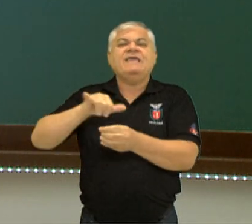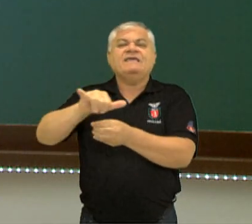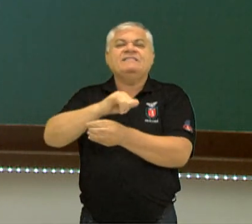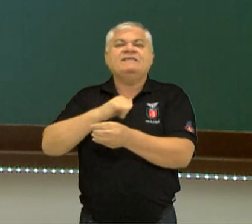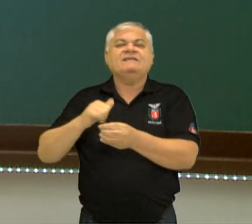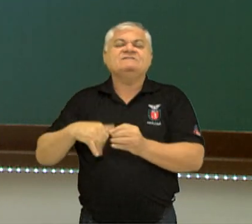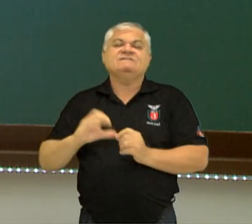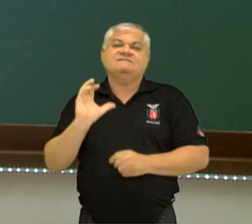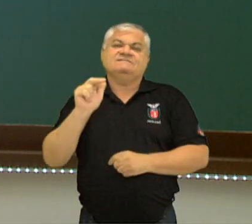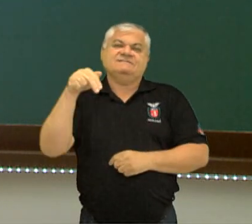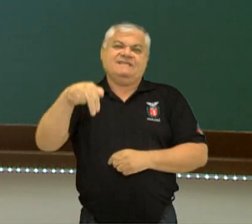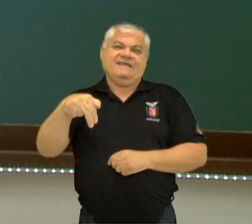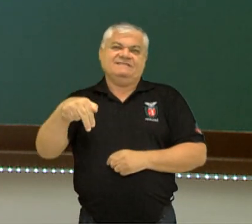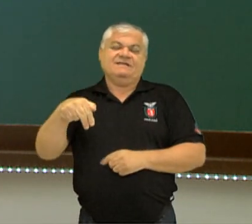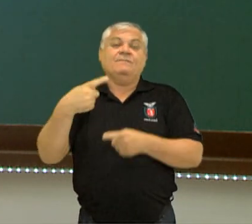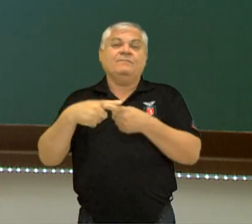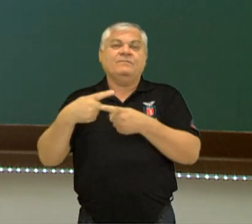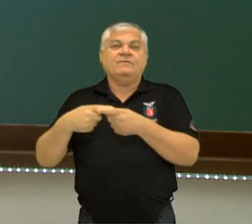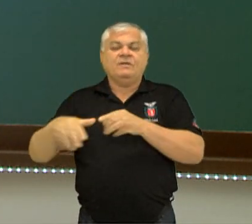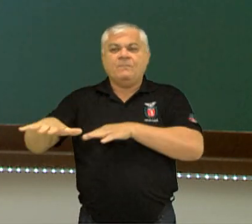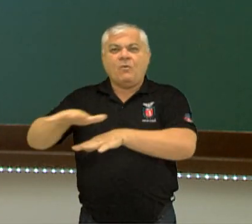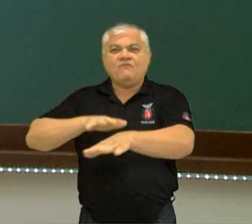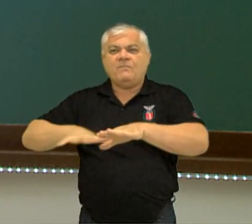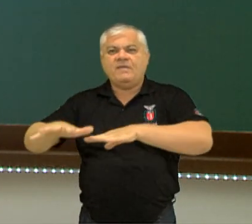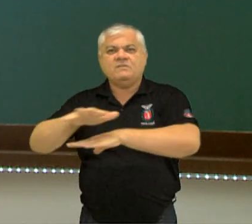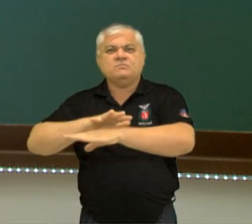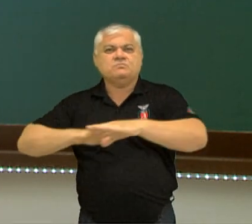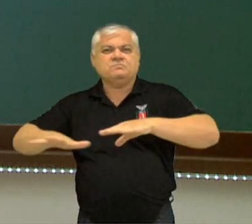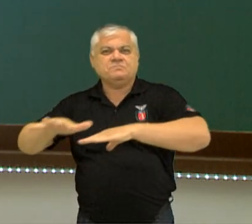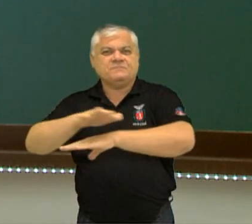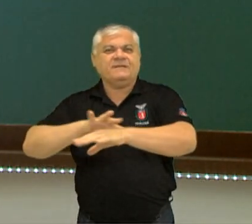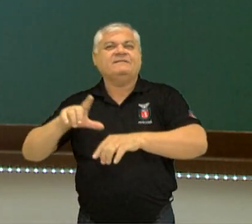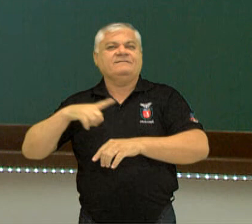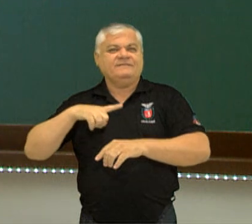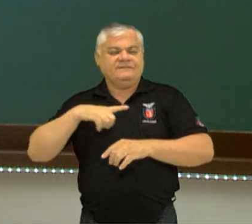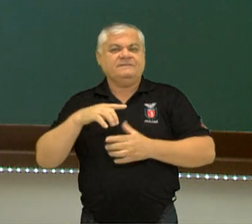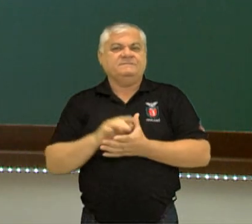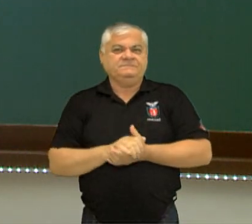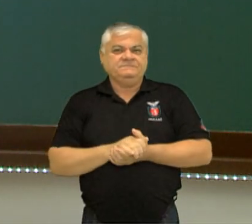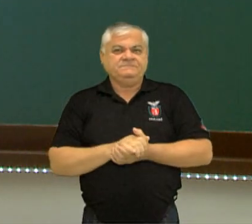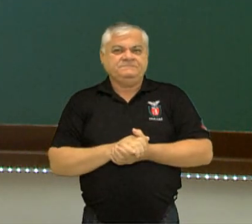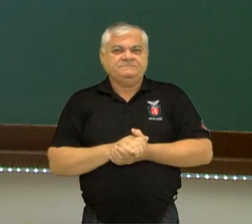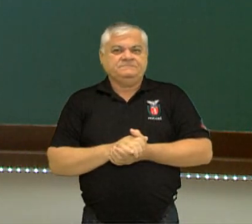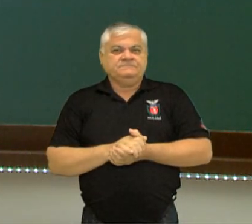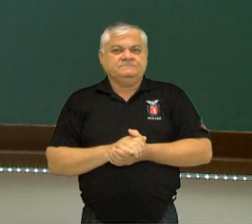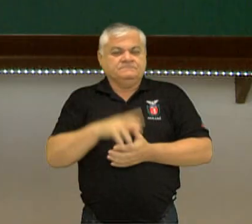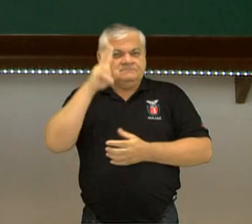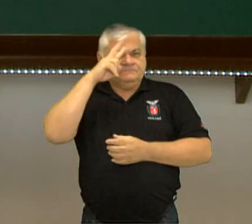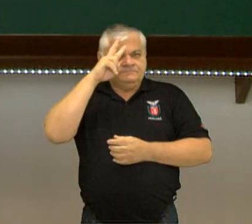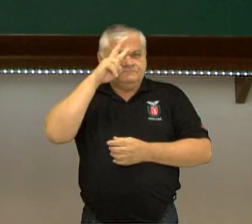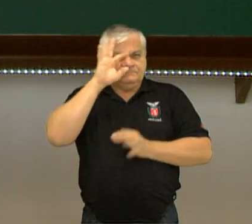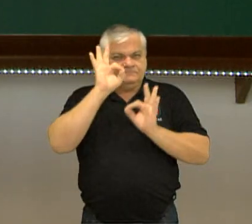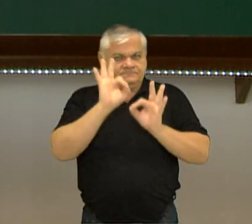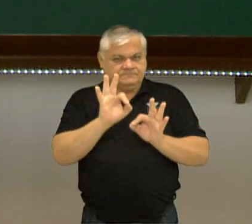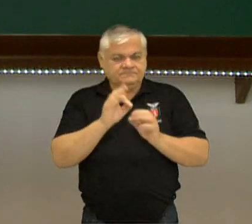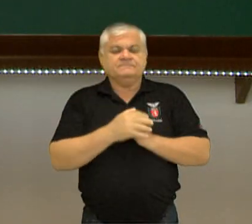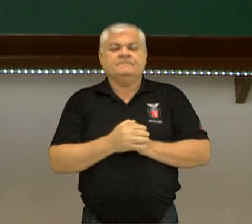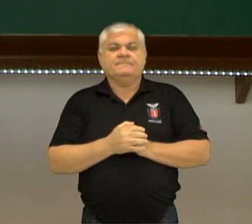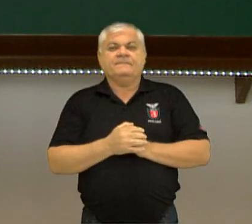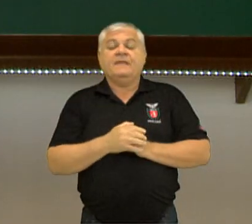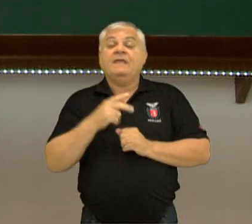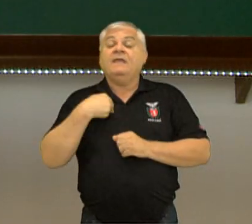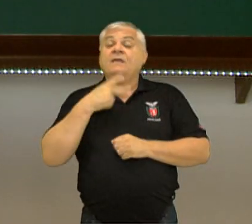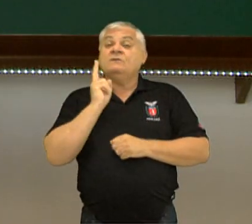das moléculas que compõem o corpo. Pessoal, lembre-se, eu quero aqui sempre que eu tiver